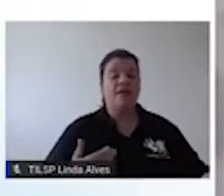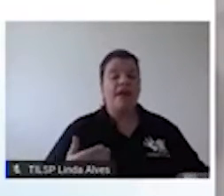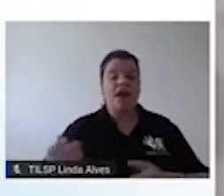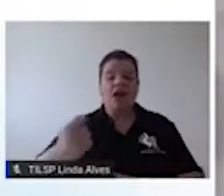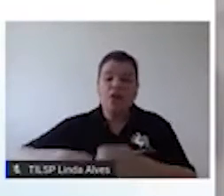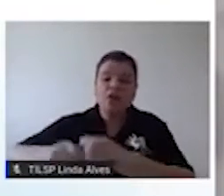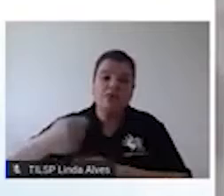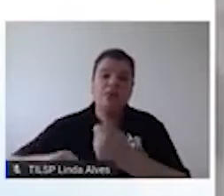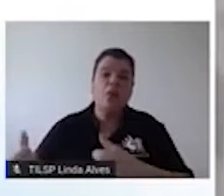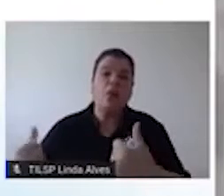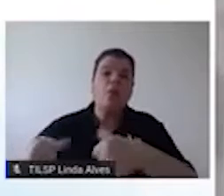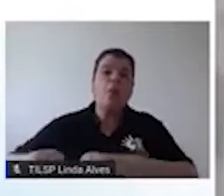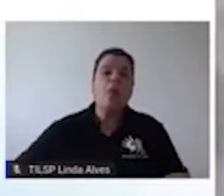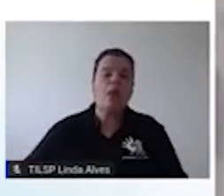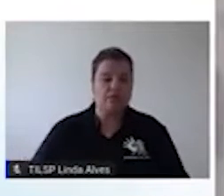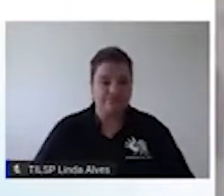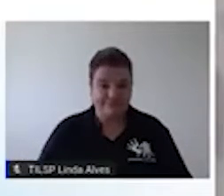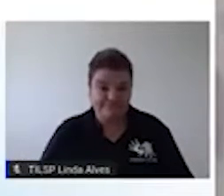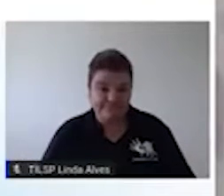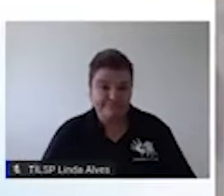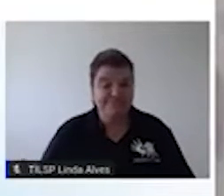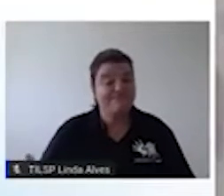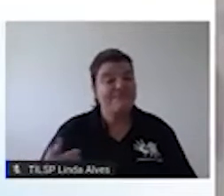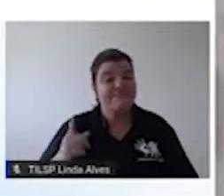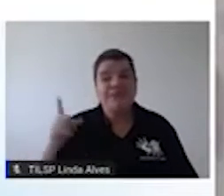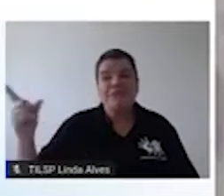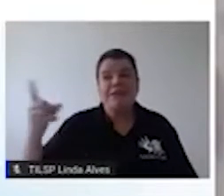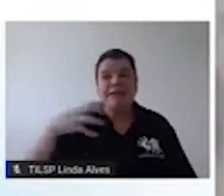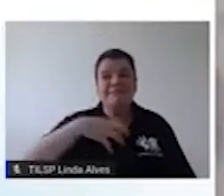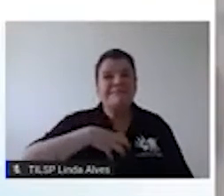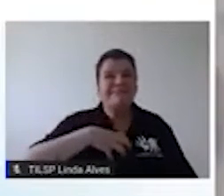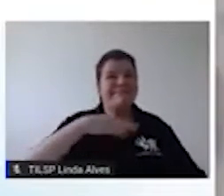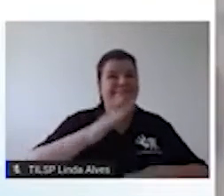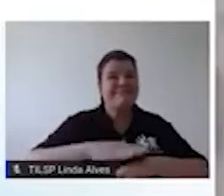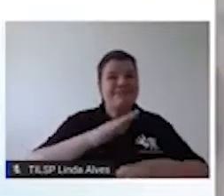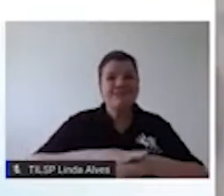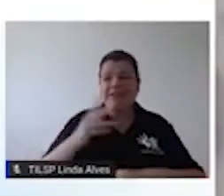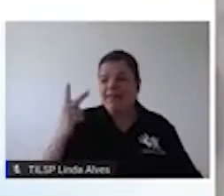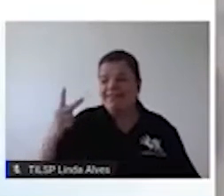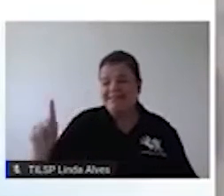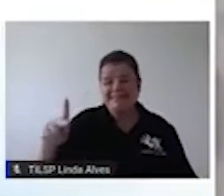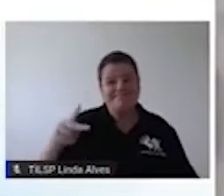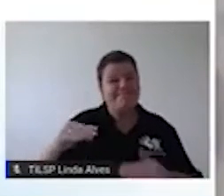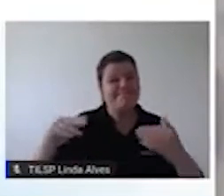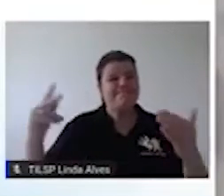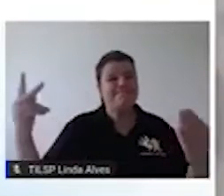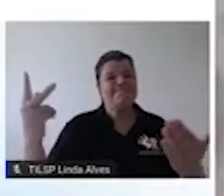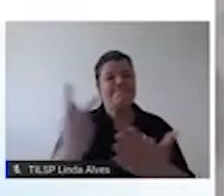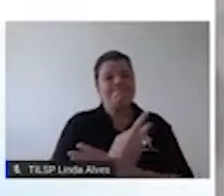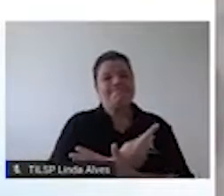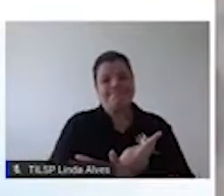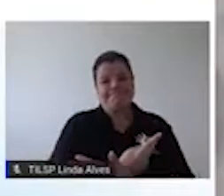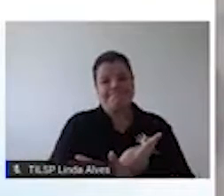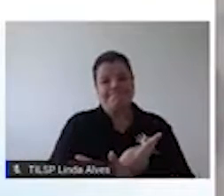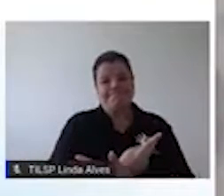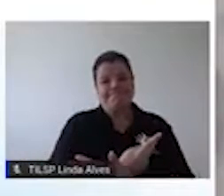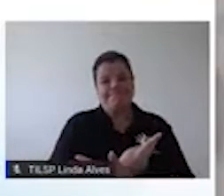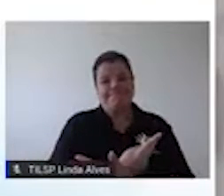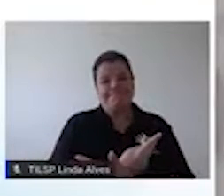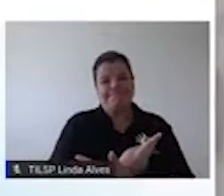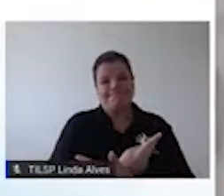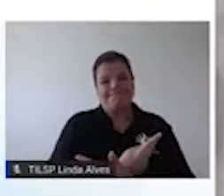não funciona, não é? Então, esse tipo de coisa, desde o início se colocou,